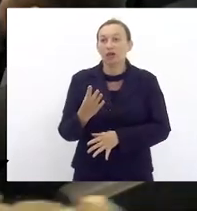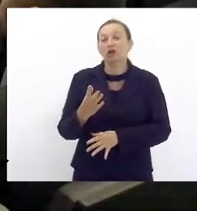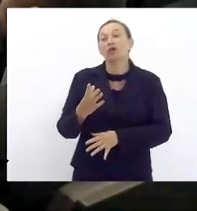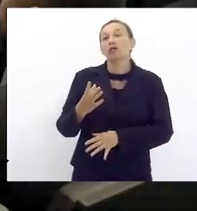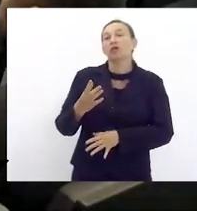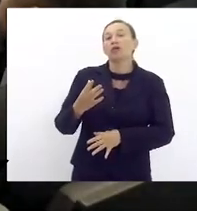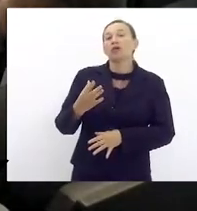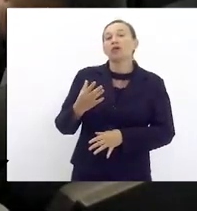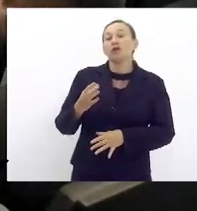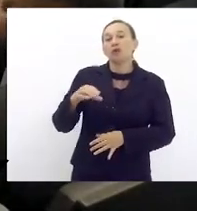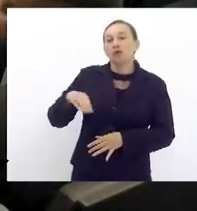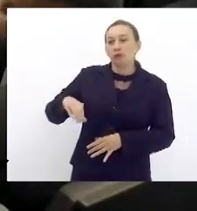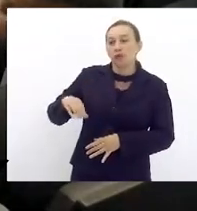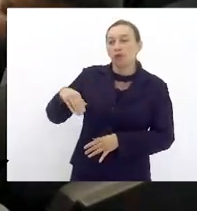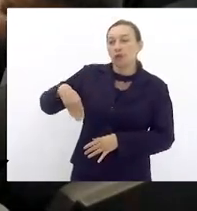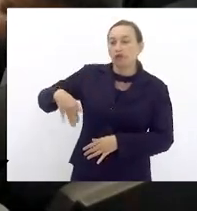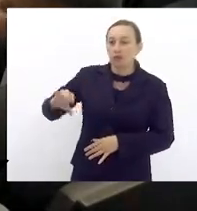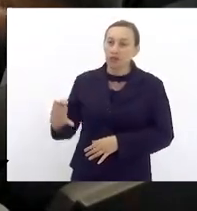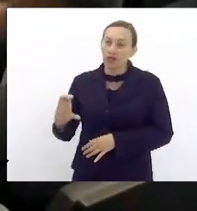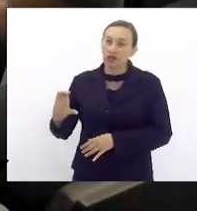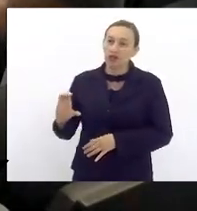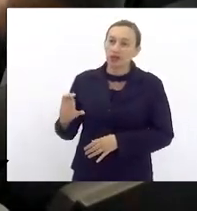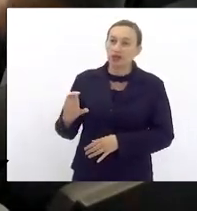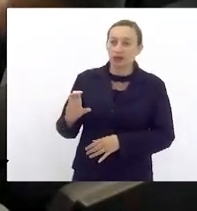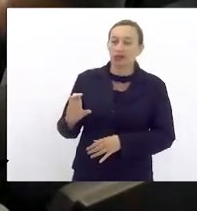seria um período para pré-histórico